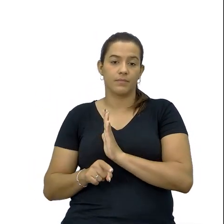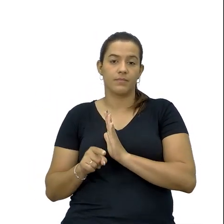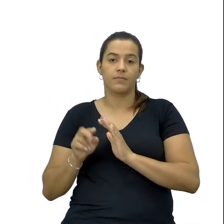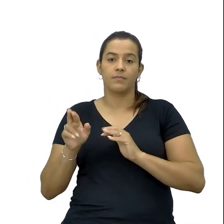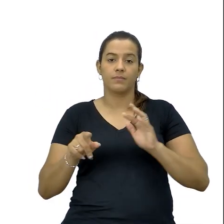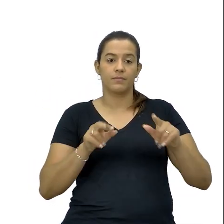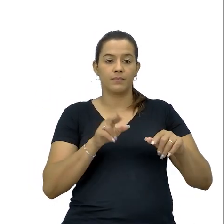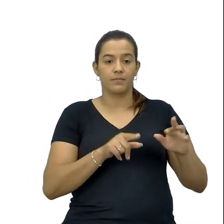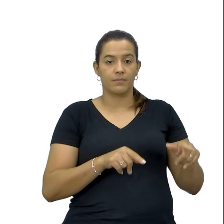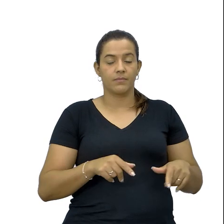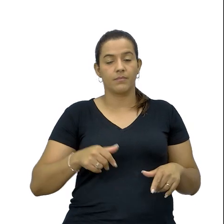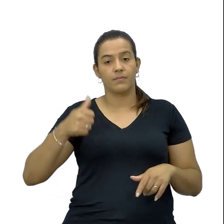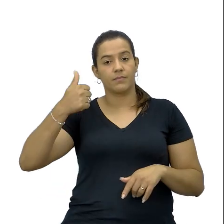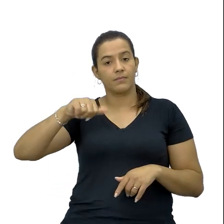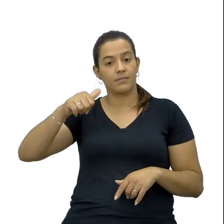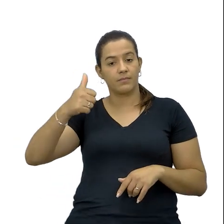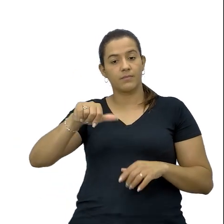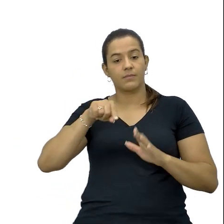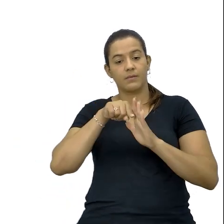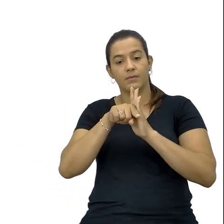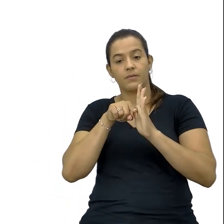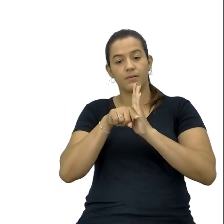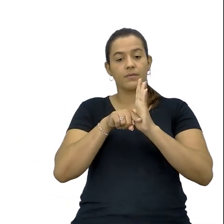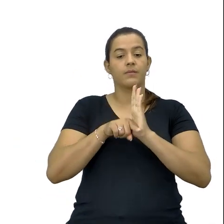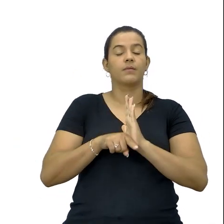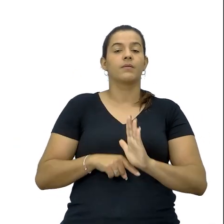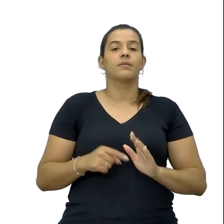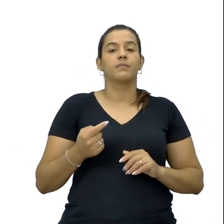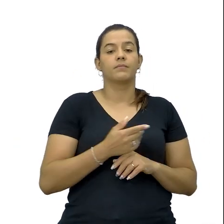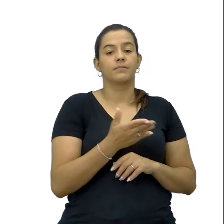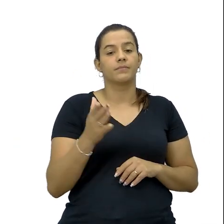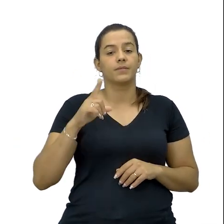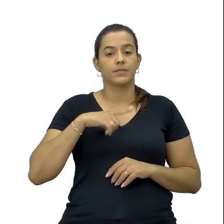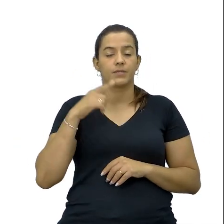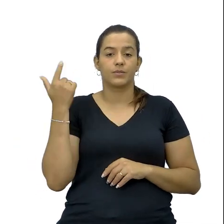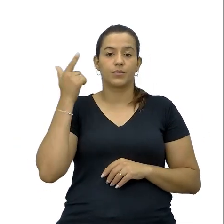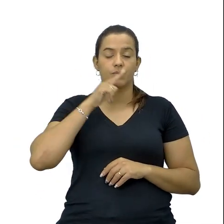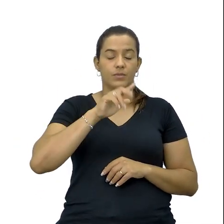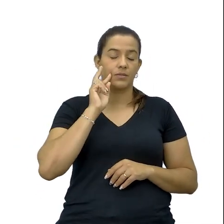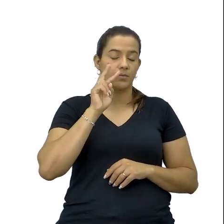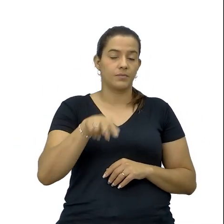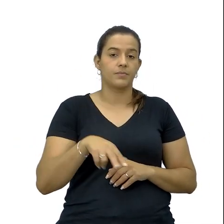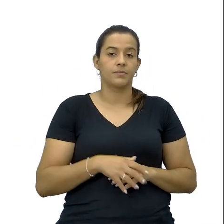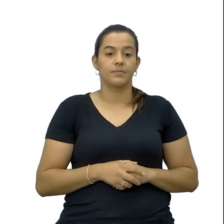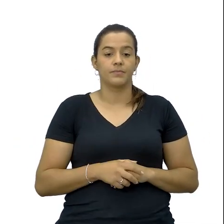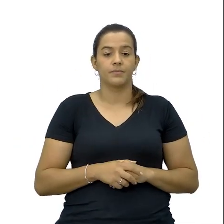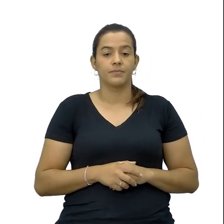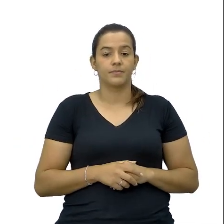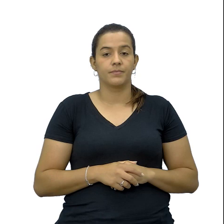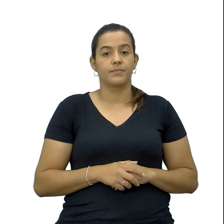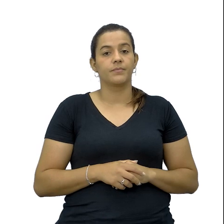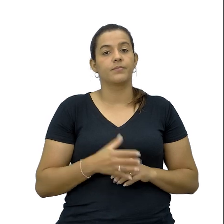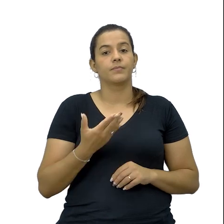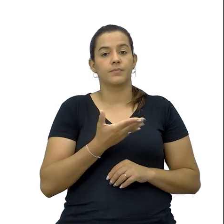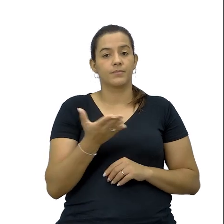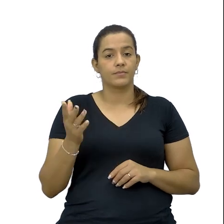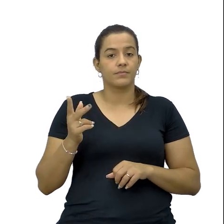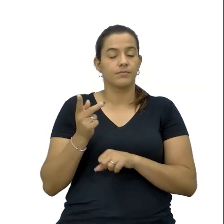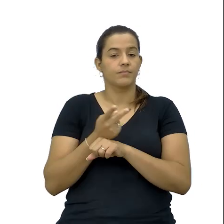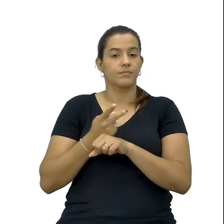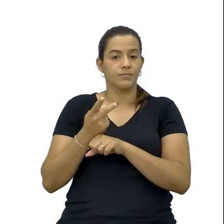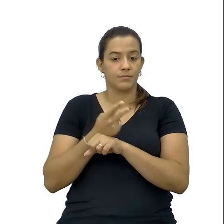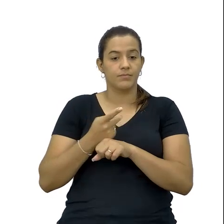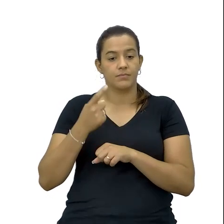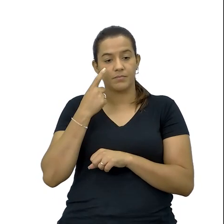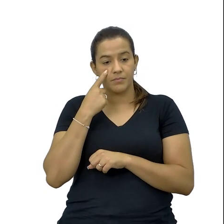Se vocês fizerem uma análise, foi a análise que eu fiz, aí vocês conseguem ver isso. Então, vão lá, busquem uma